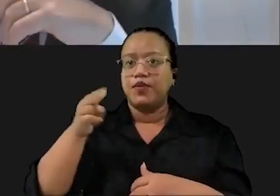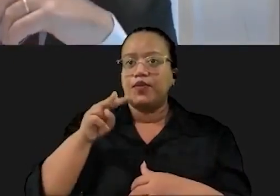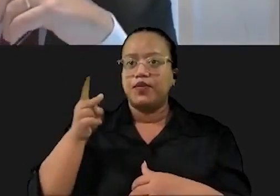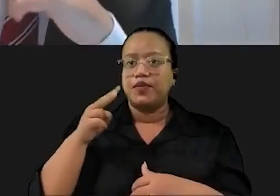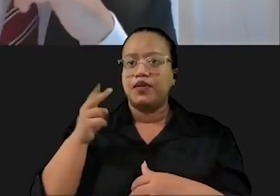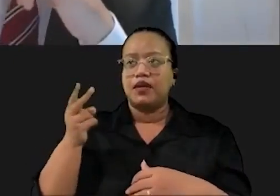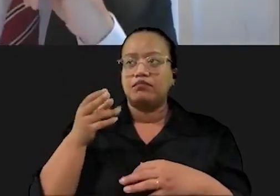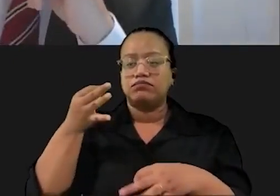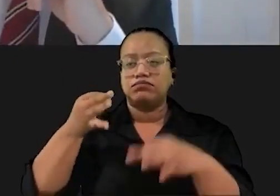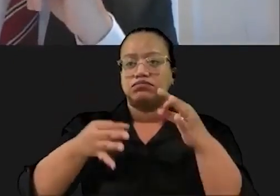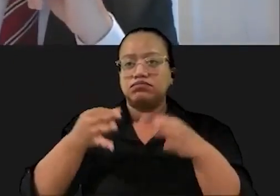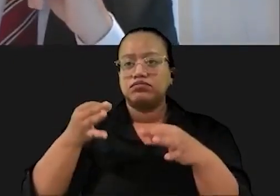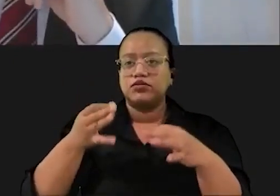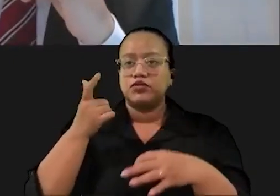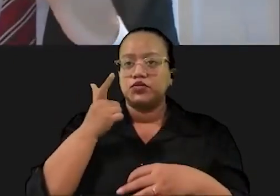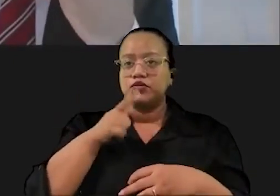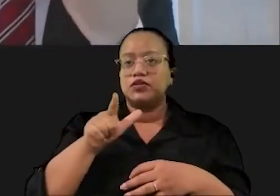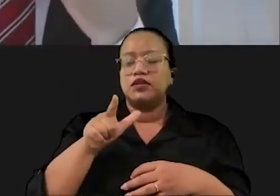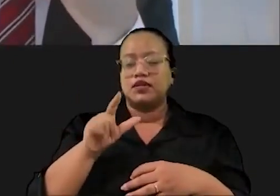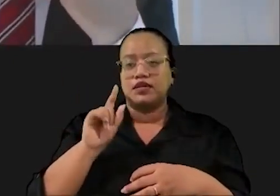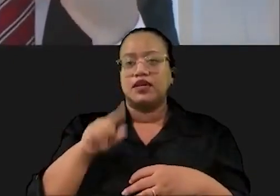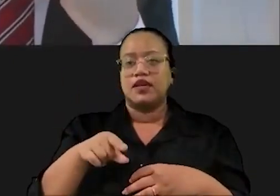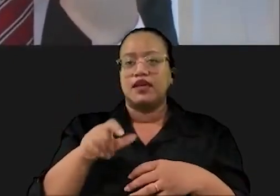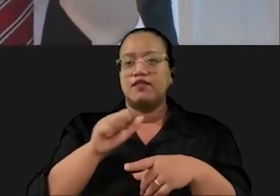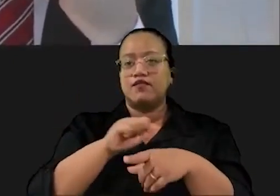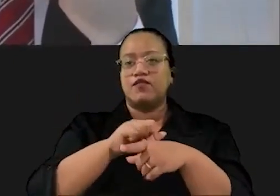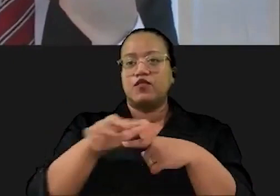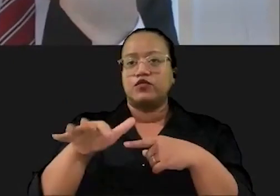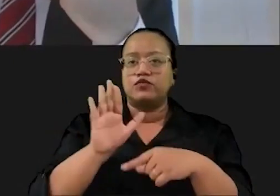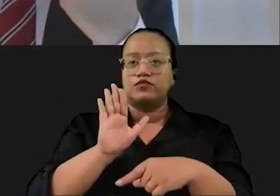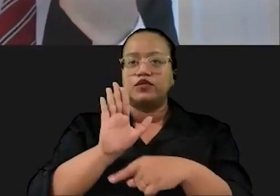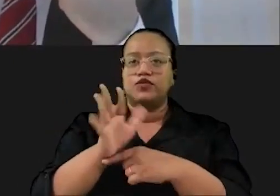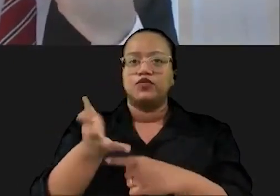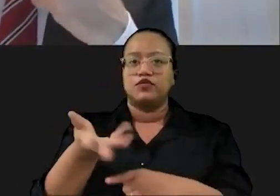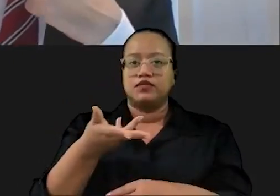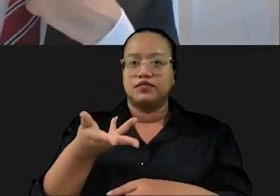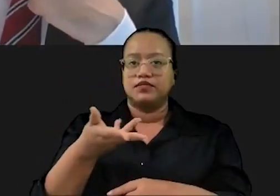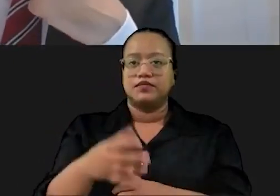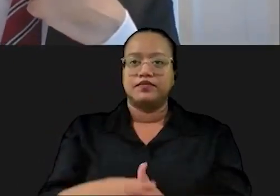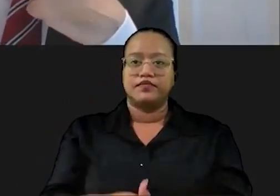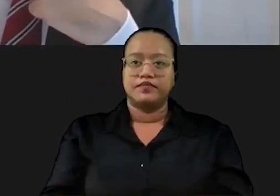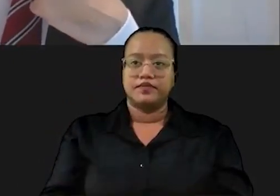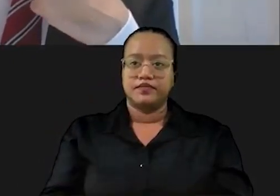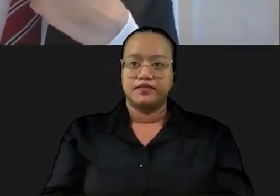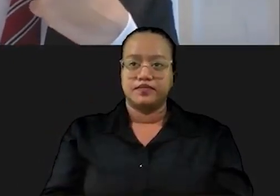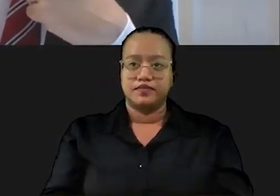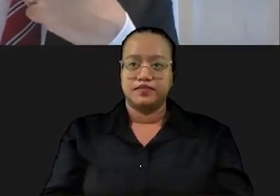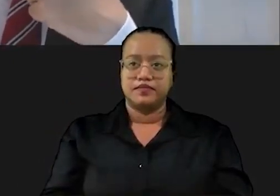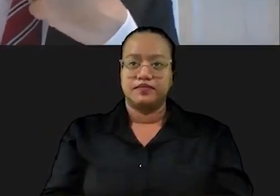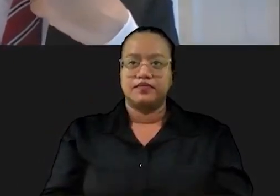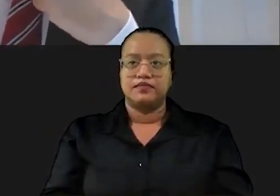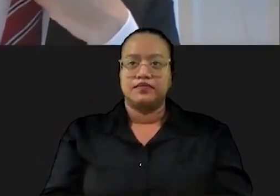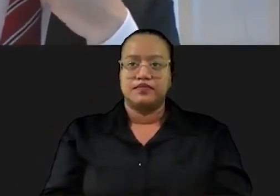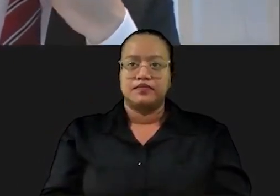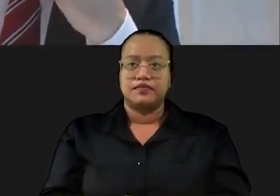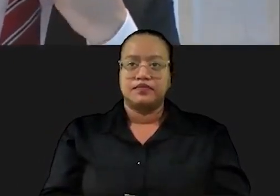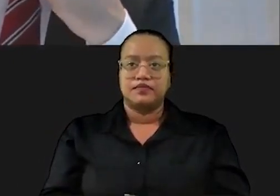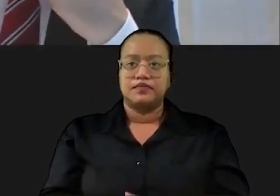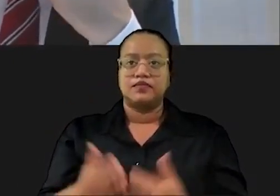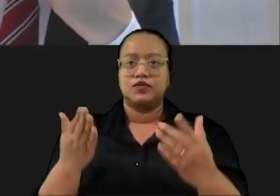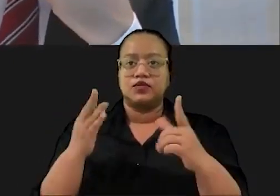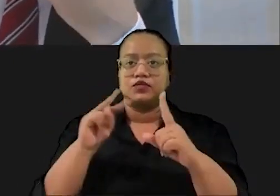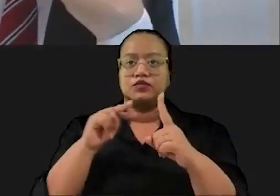isso. O panorama atual dessa instrução processual concentrada, no projeto piloto,